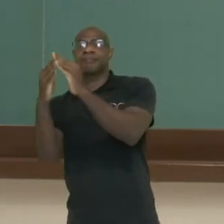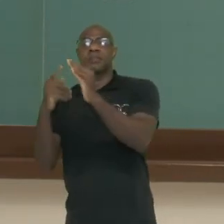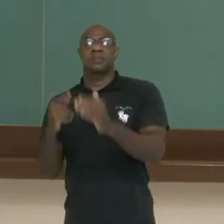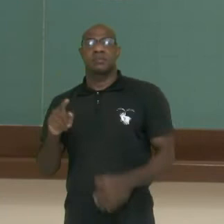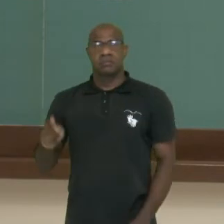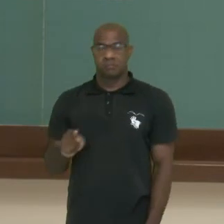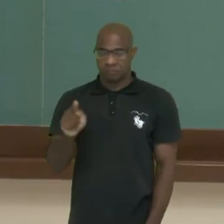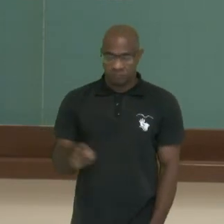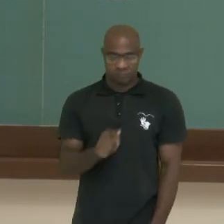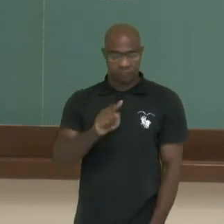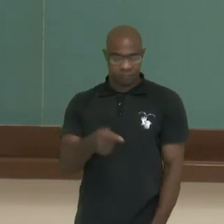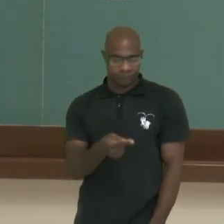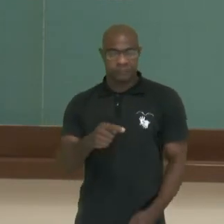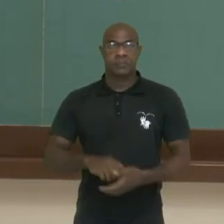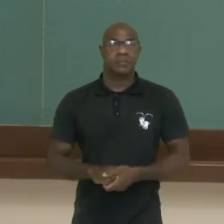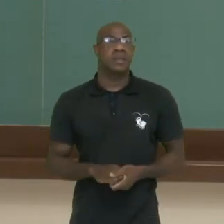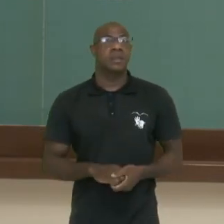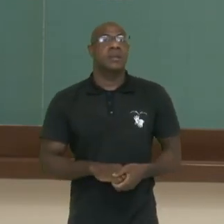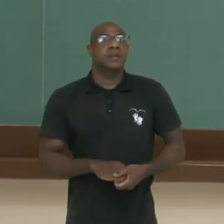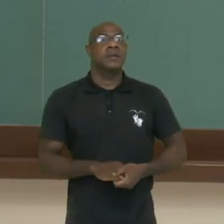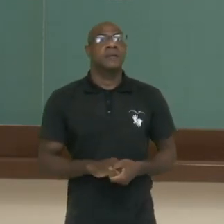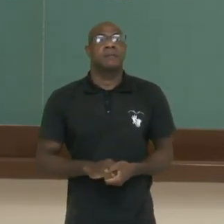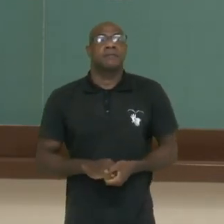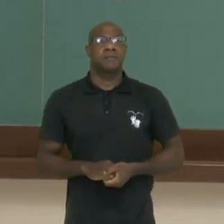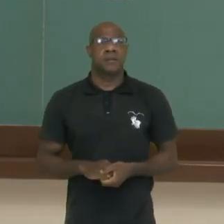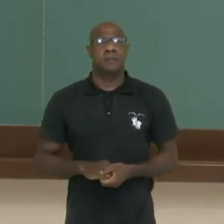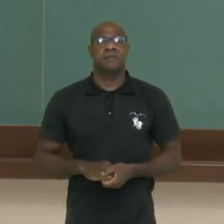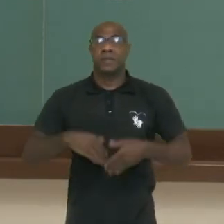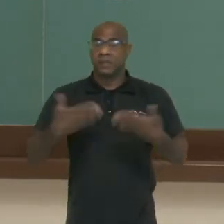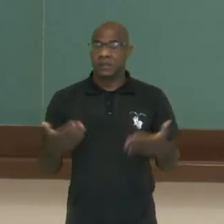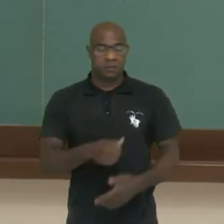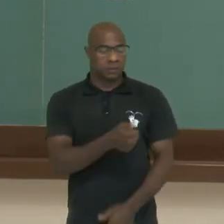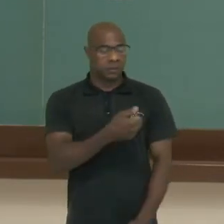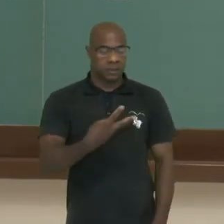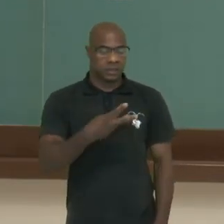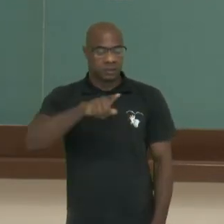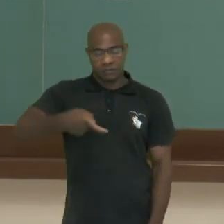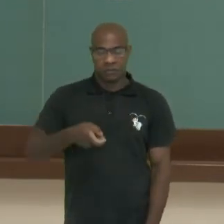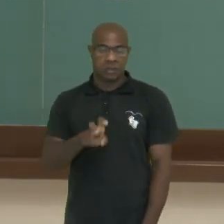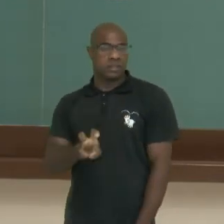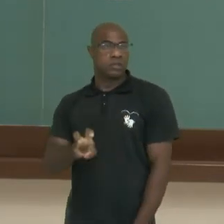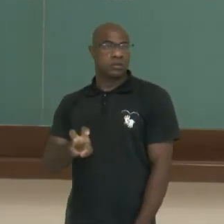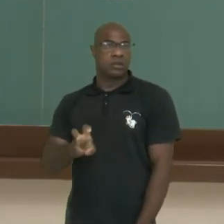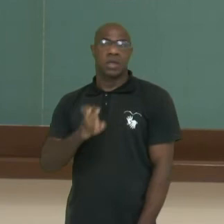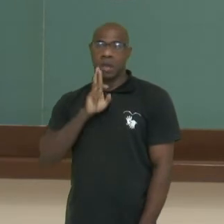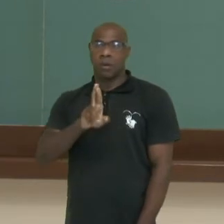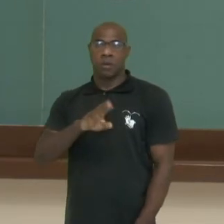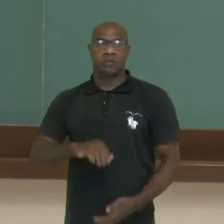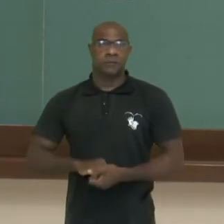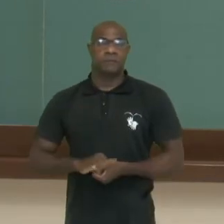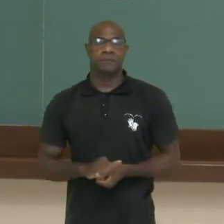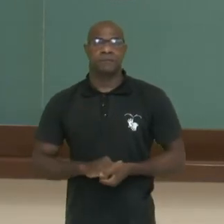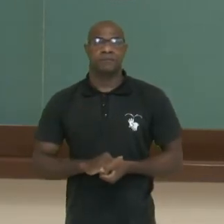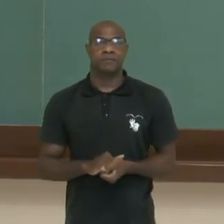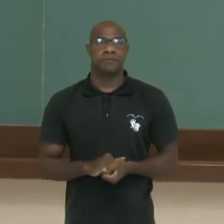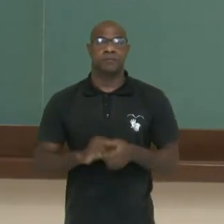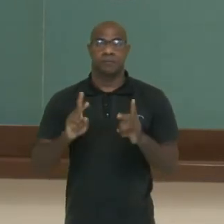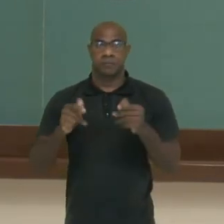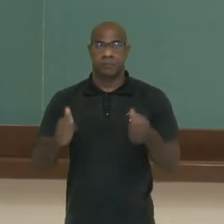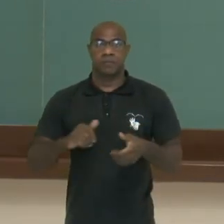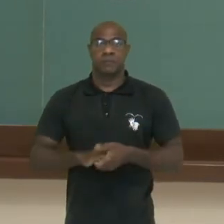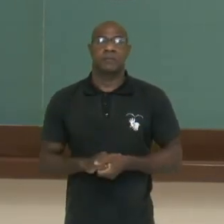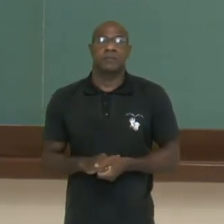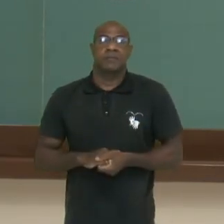ter uma também, tá bom? Ou seja, eu volto uma casinha. Então, ali é 13, né, 5 litros, tá bom?